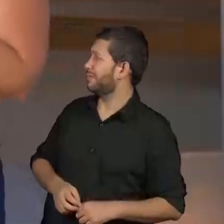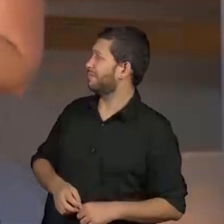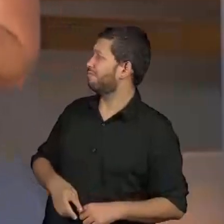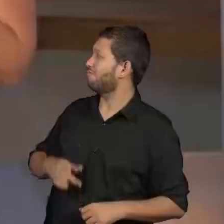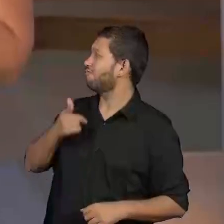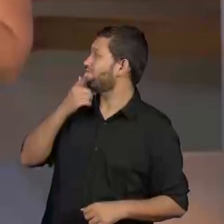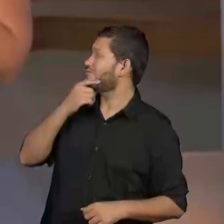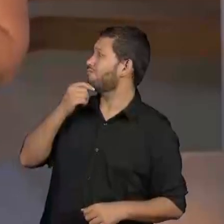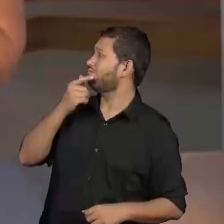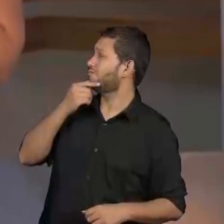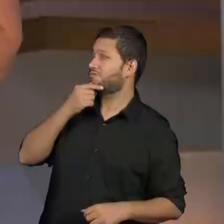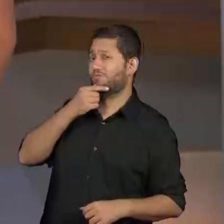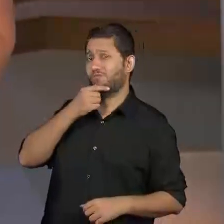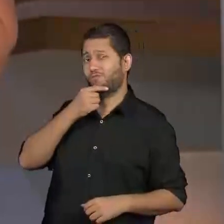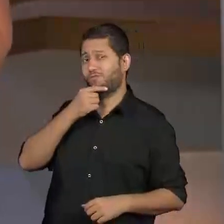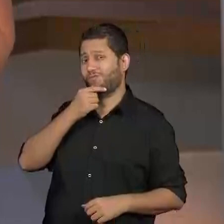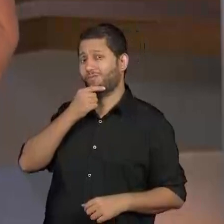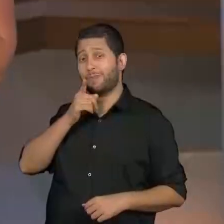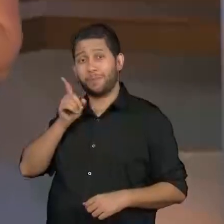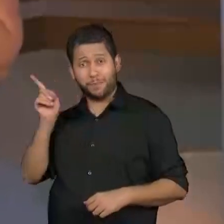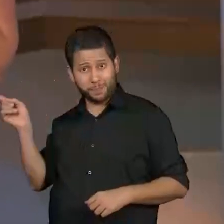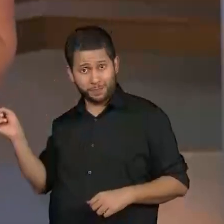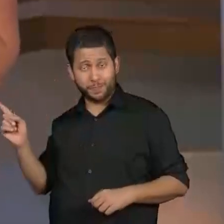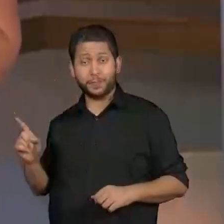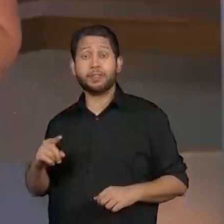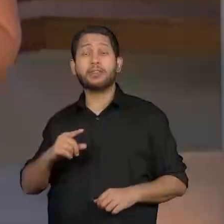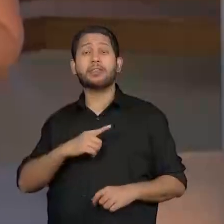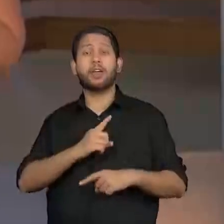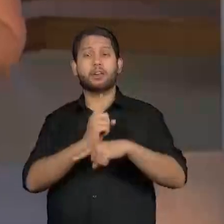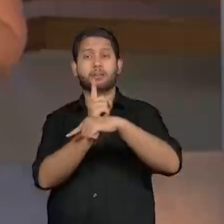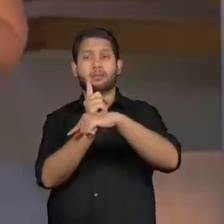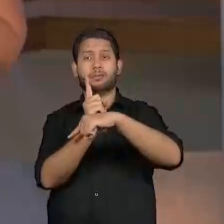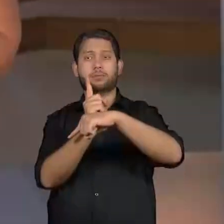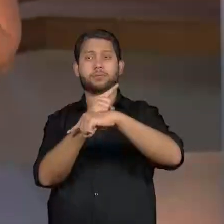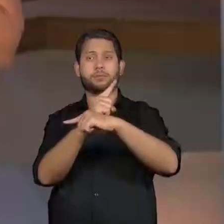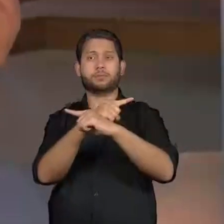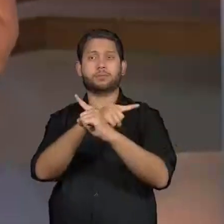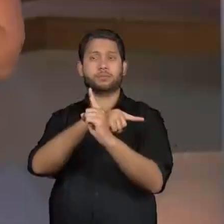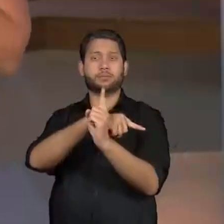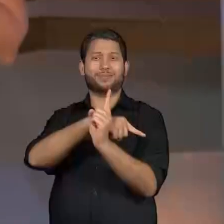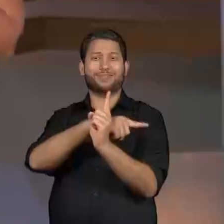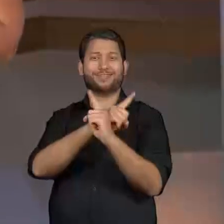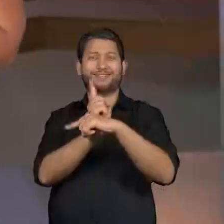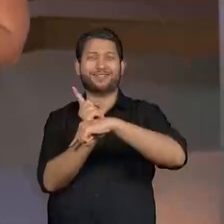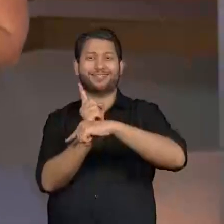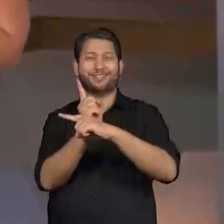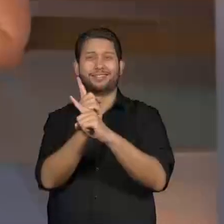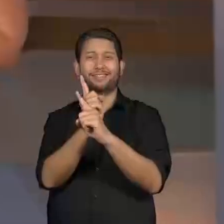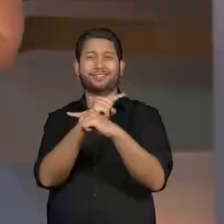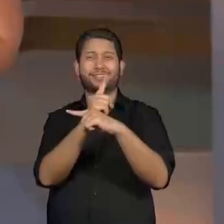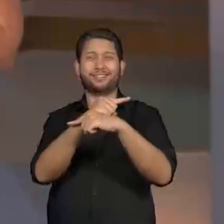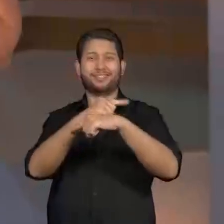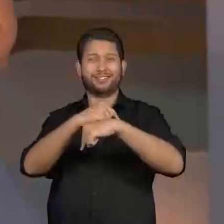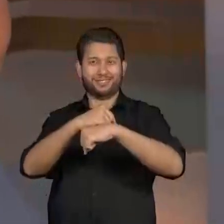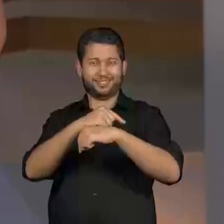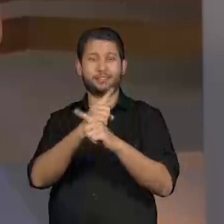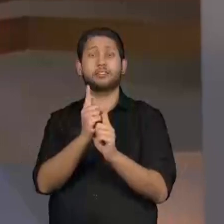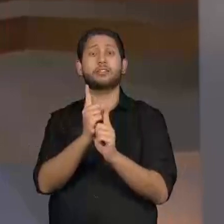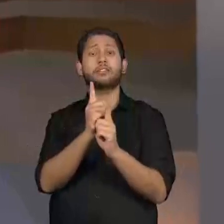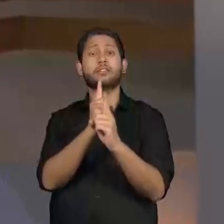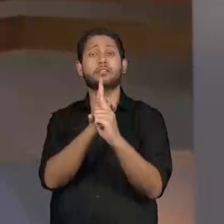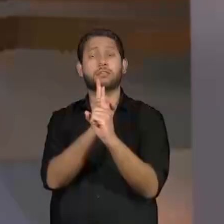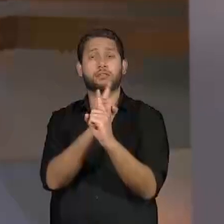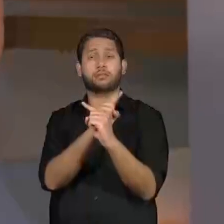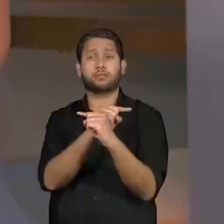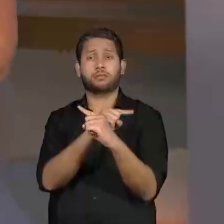o relógio de ponteiro, ele traz aí as 24 horas do dia divididas em dois períodos. Então, eu